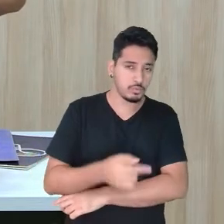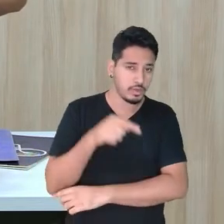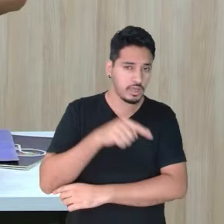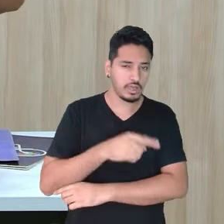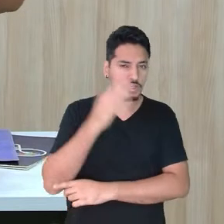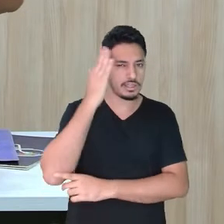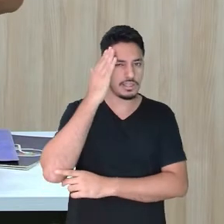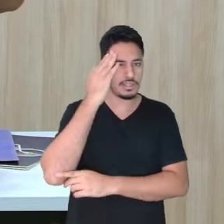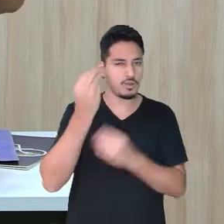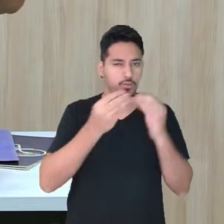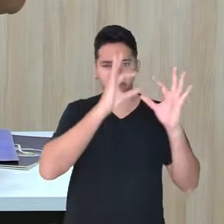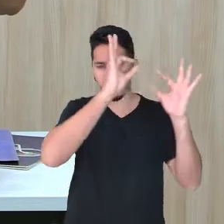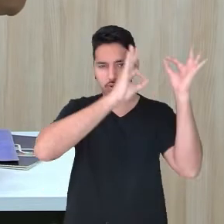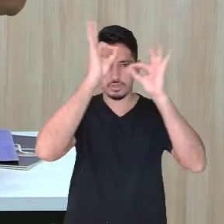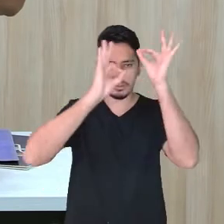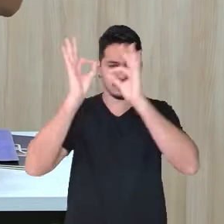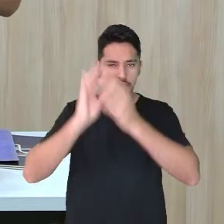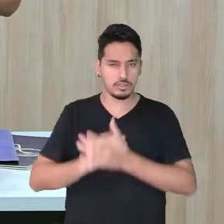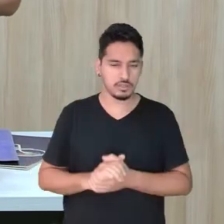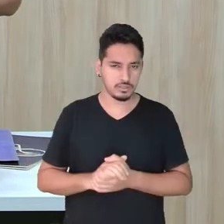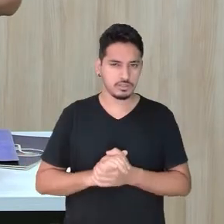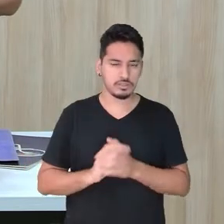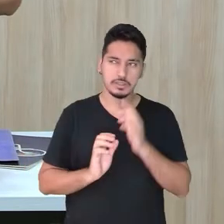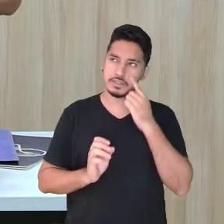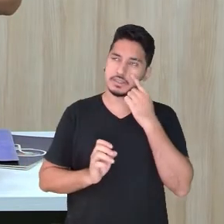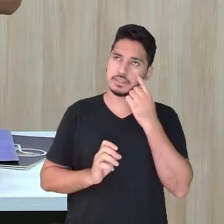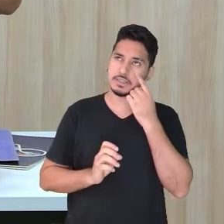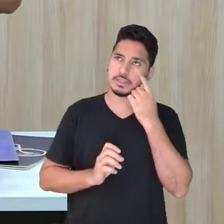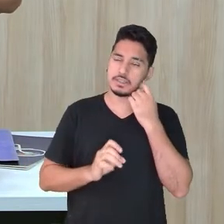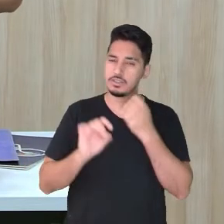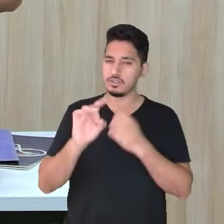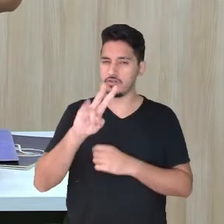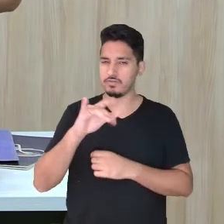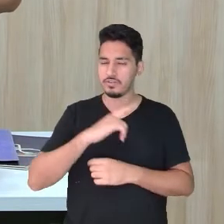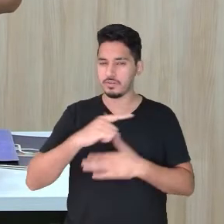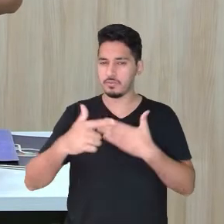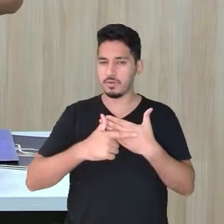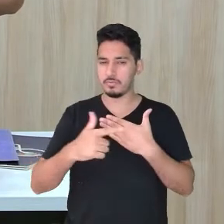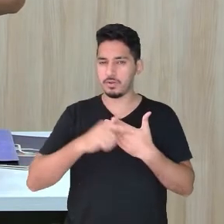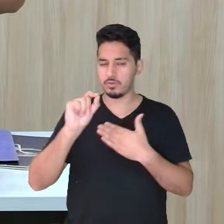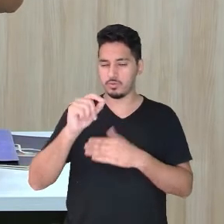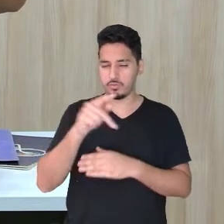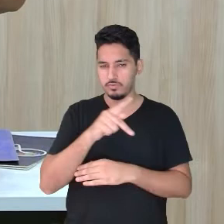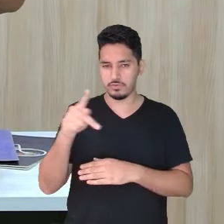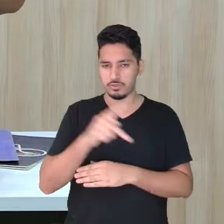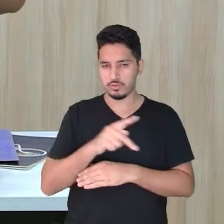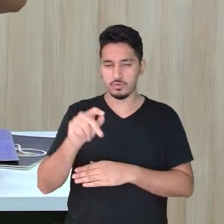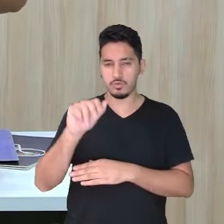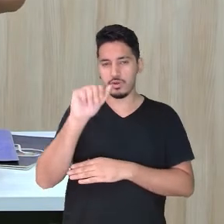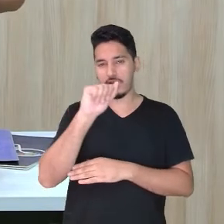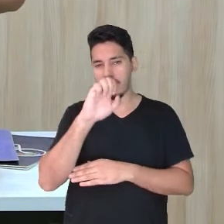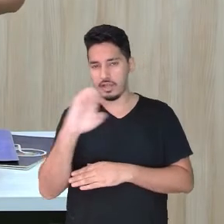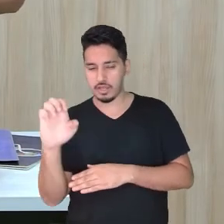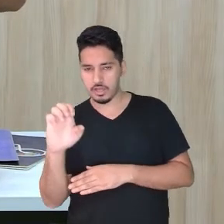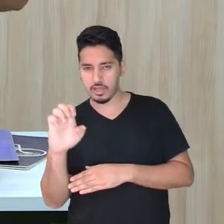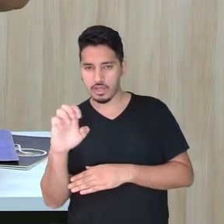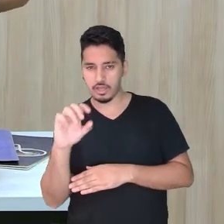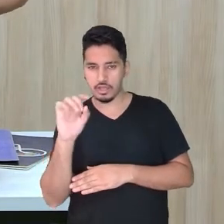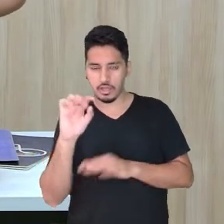pensamento? Será que só vai ter o papel do professor do AEE ou da família é